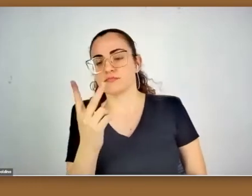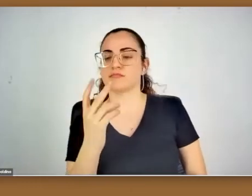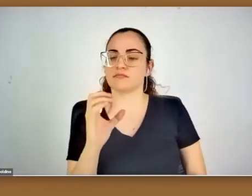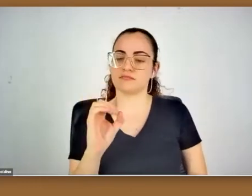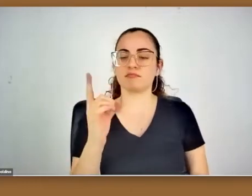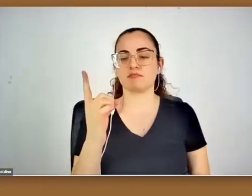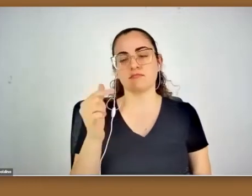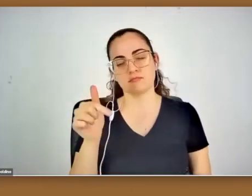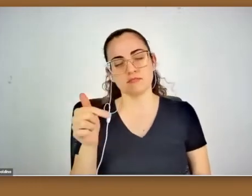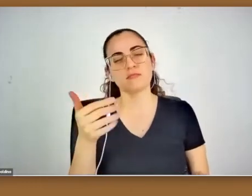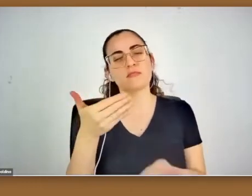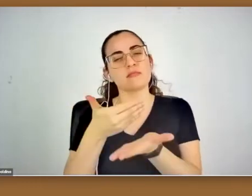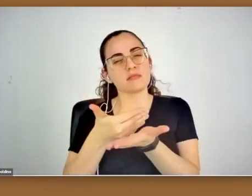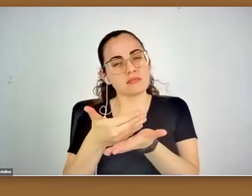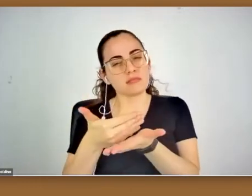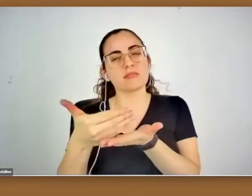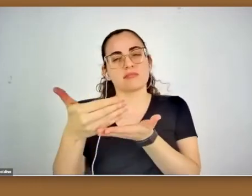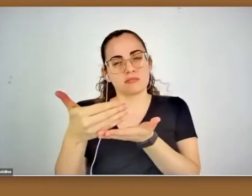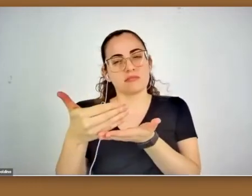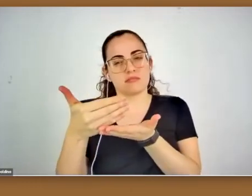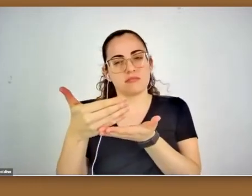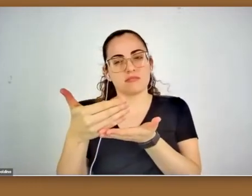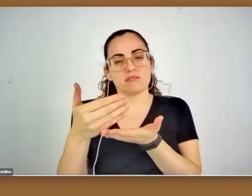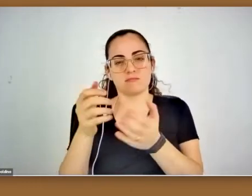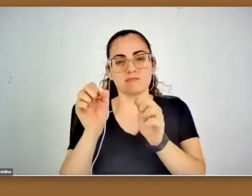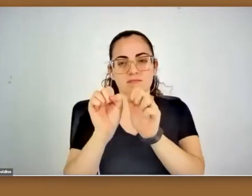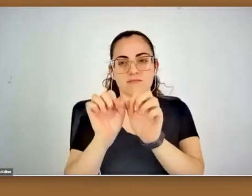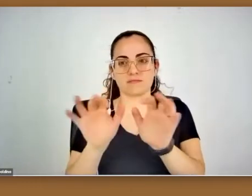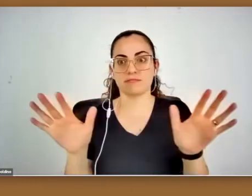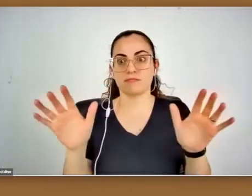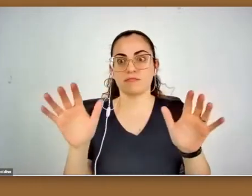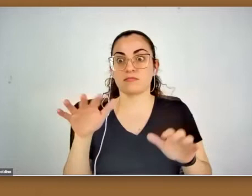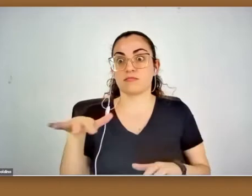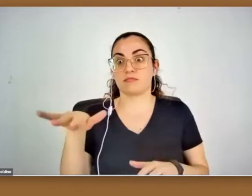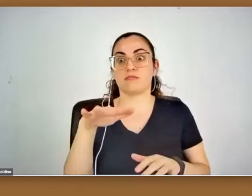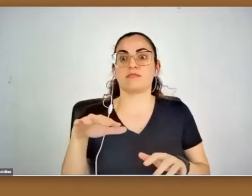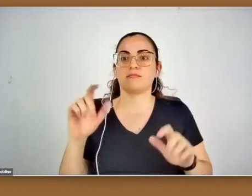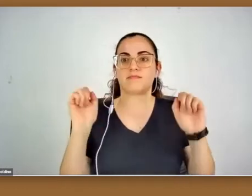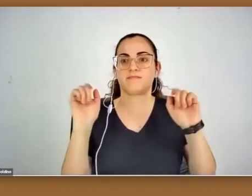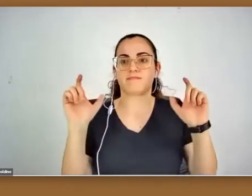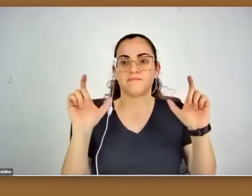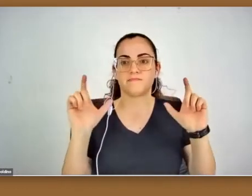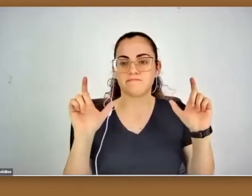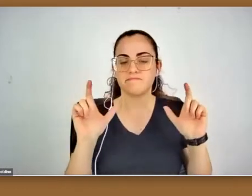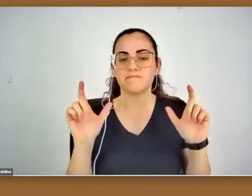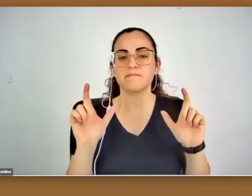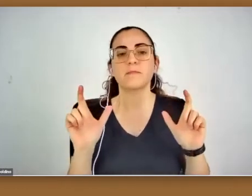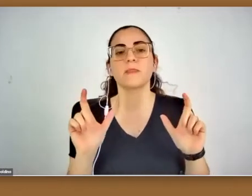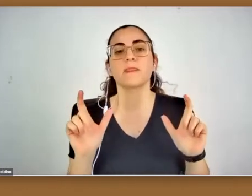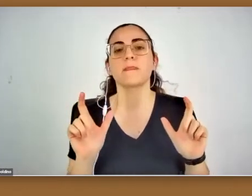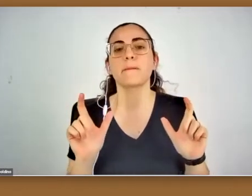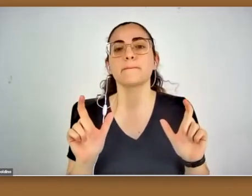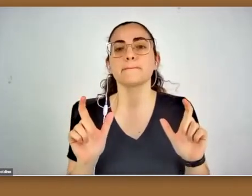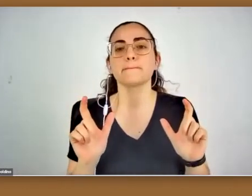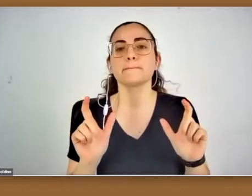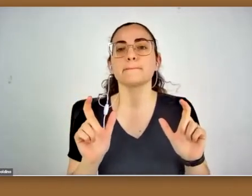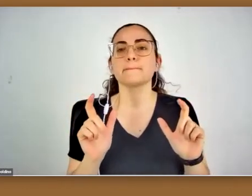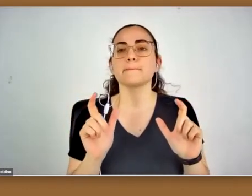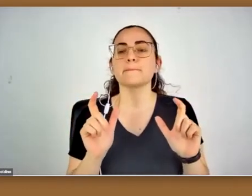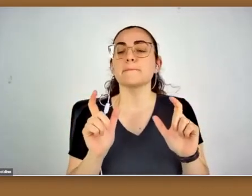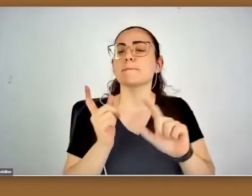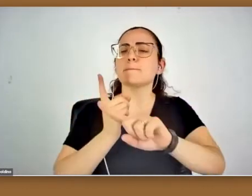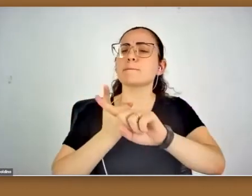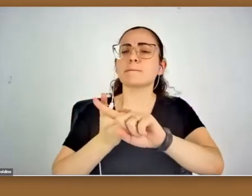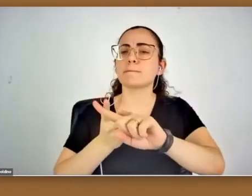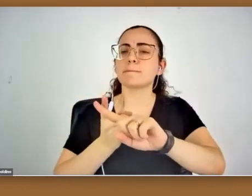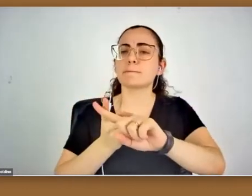aí na população, no final de 2016, um grande alerta, porque esse alerta ele surgiu nessa